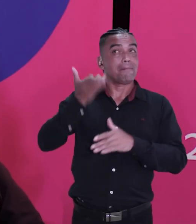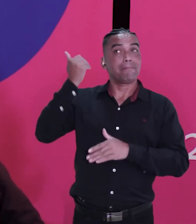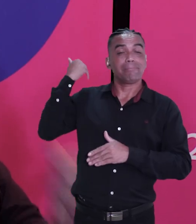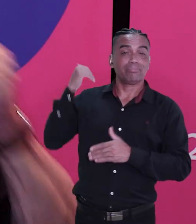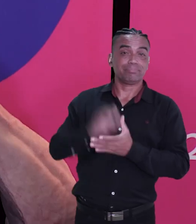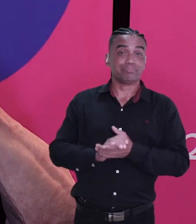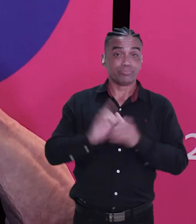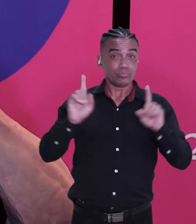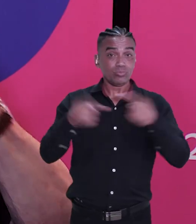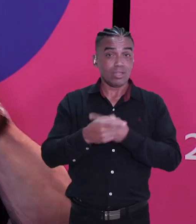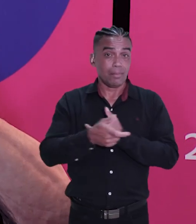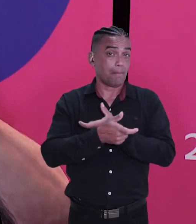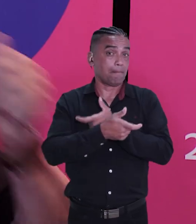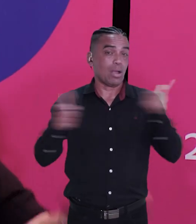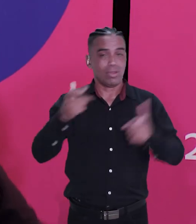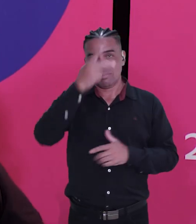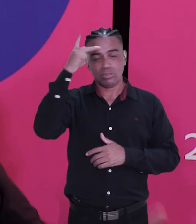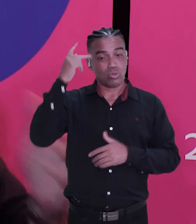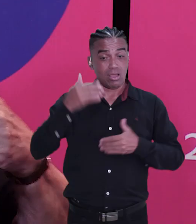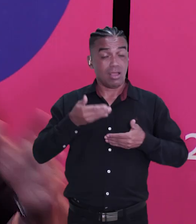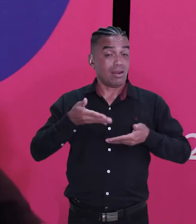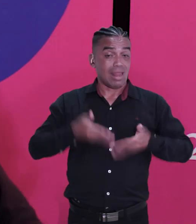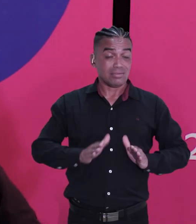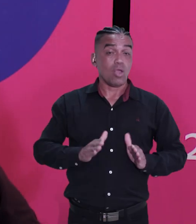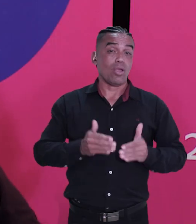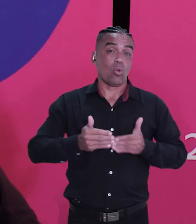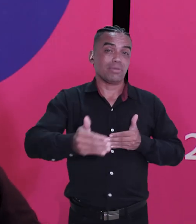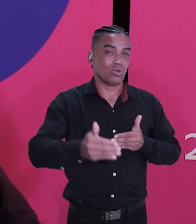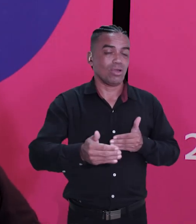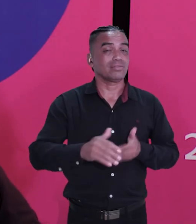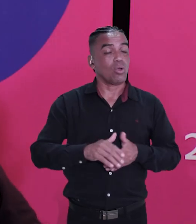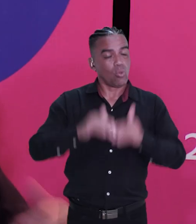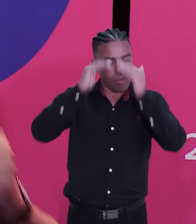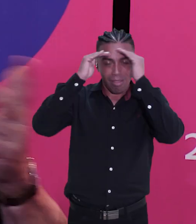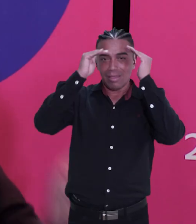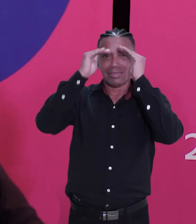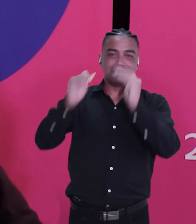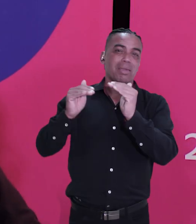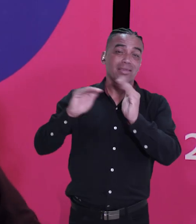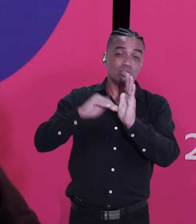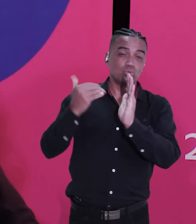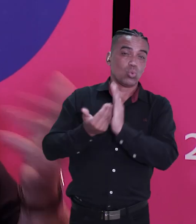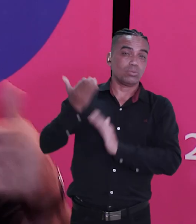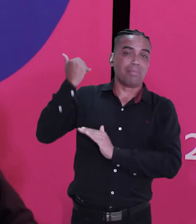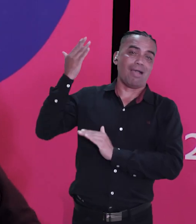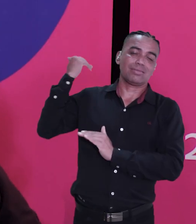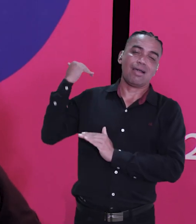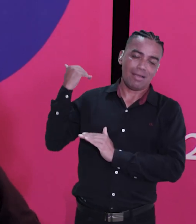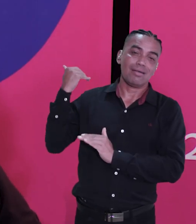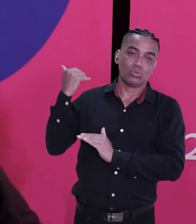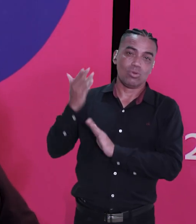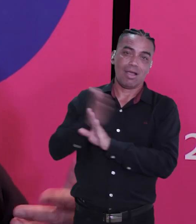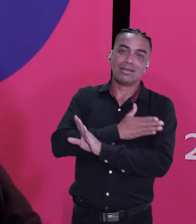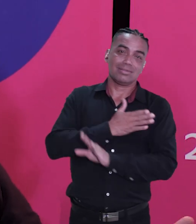né? Ao contrário da maioria das pessoas, né, que acham que o mundo começou quando elas nasceram, né, eu tenho um grande respeito, né, por tudo que aconteceu antes de